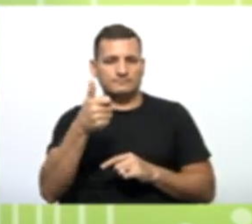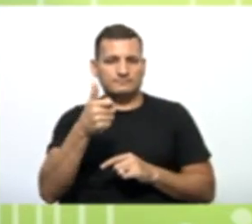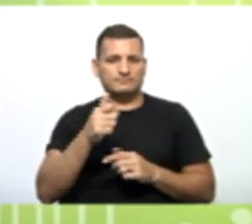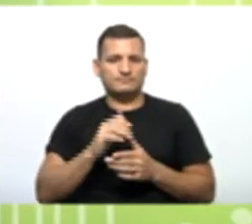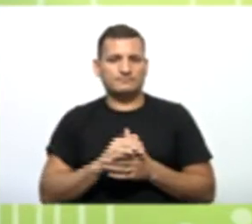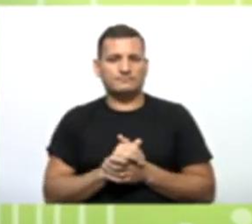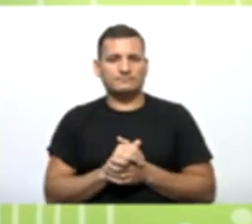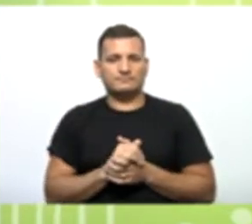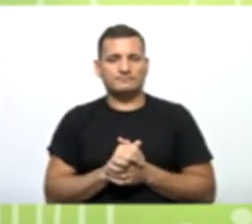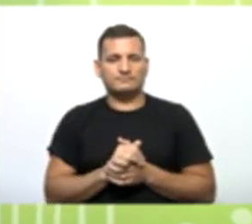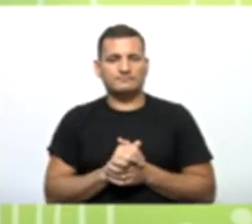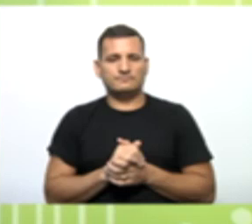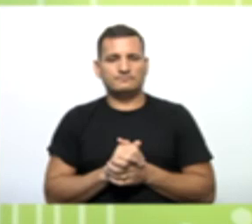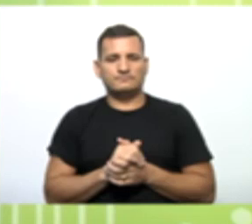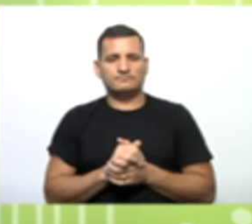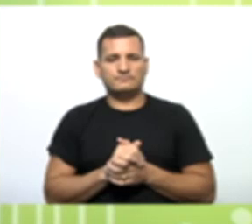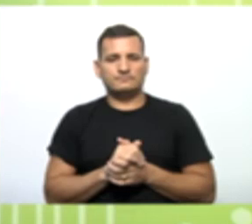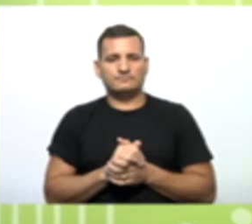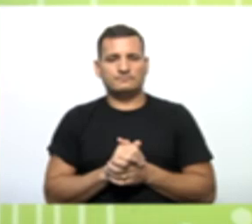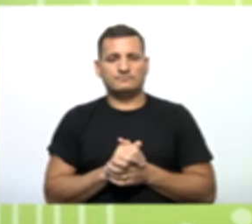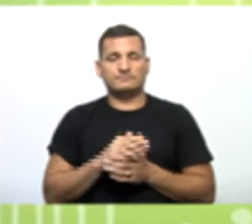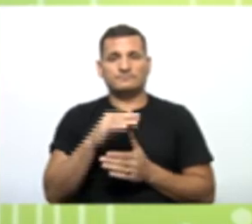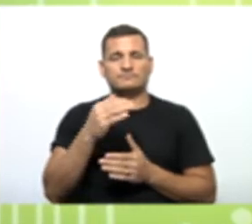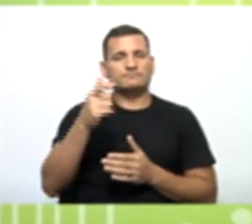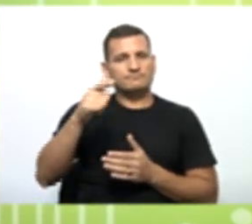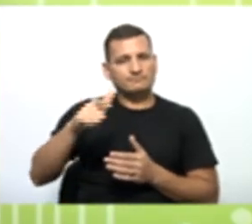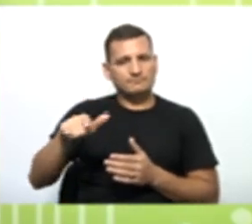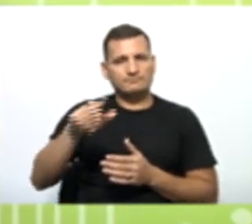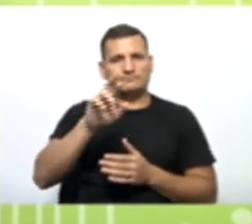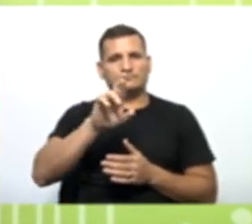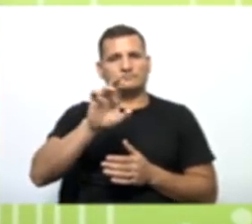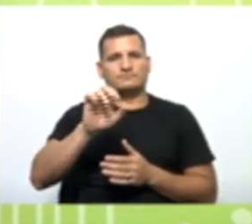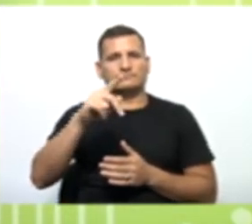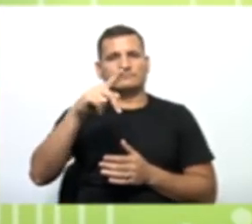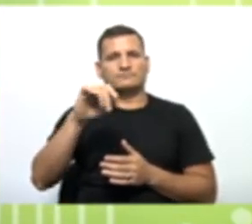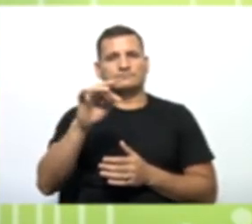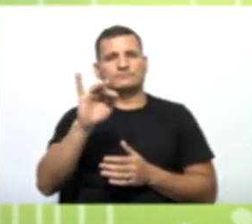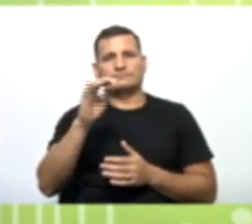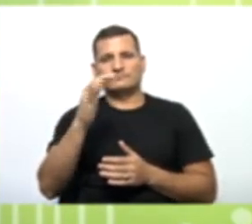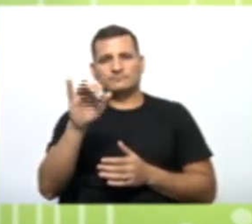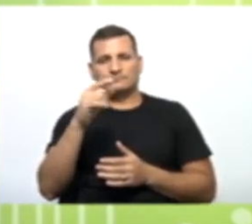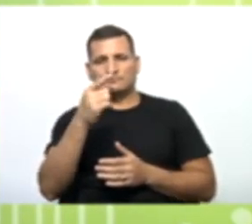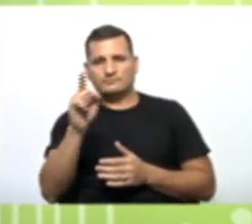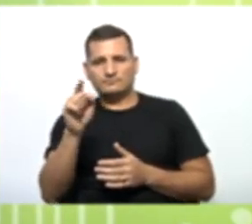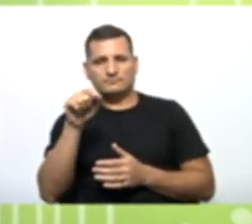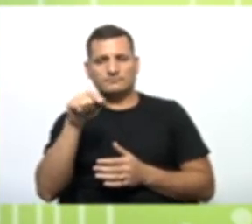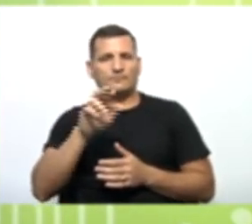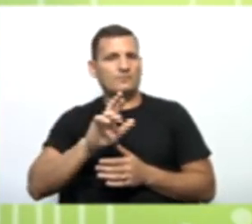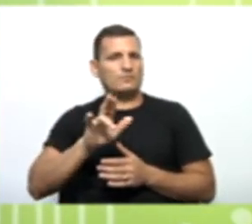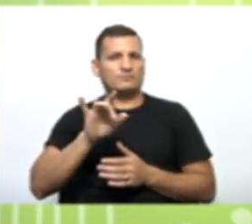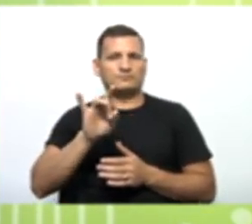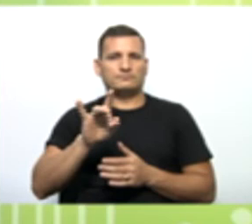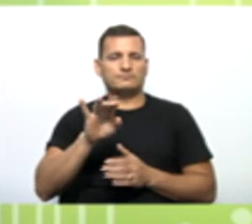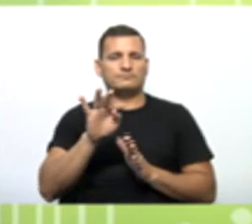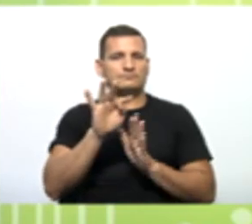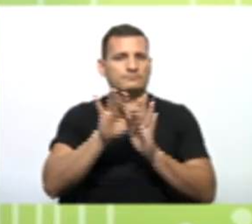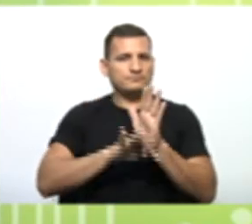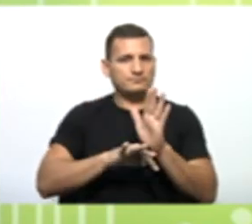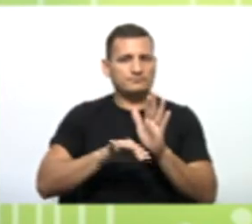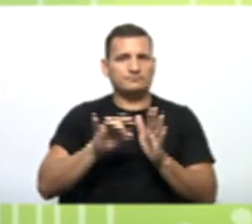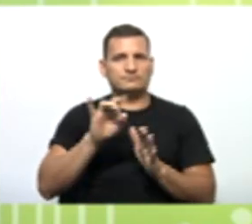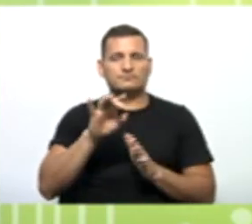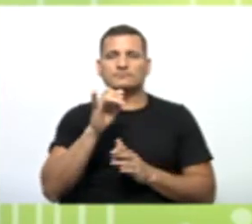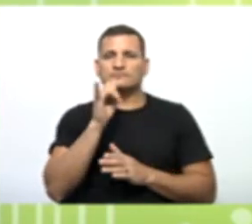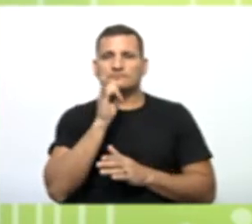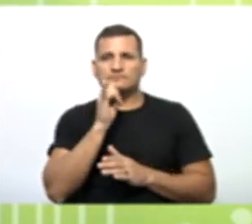assim, quando se fala em repetição, repetição não é só texto, né? Não é só exemplos,